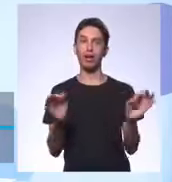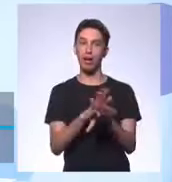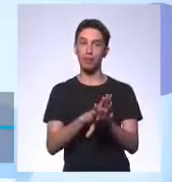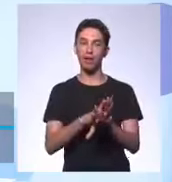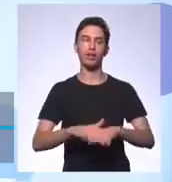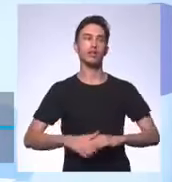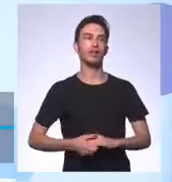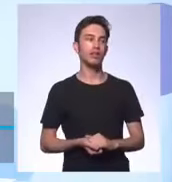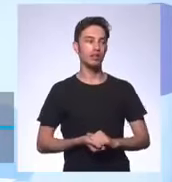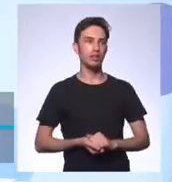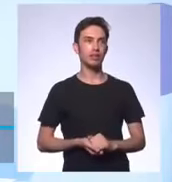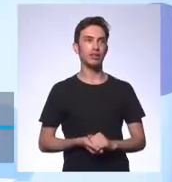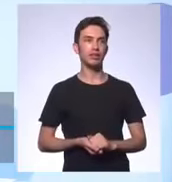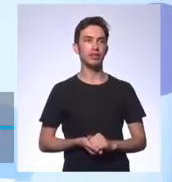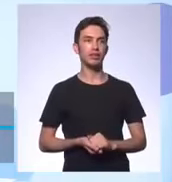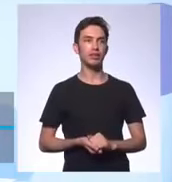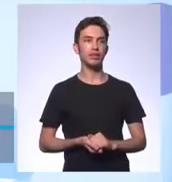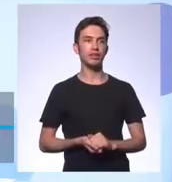Tá.